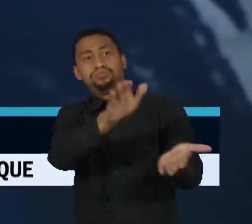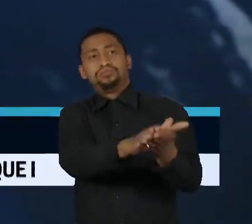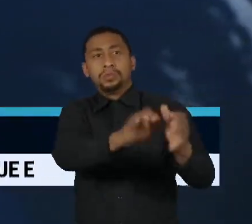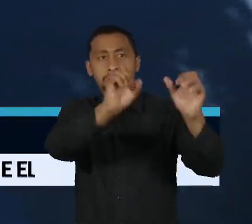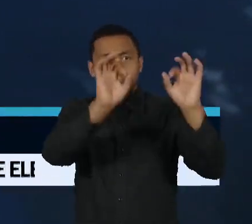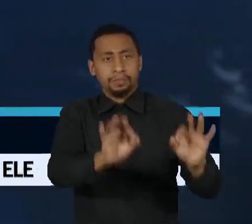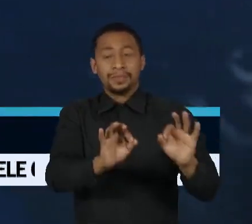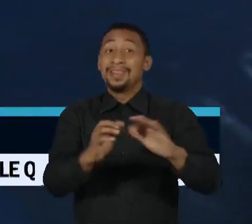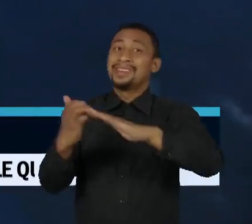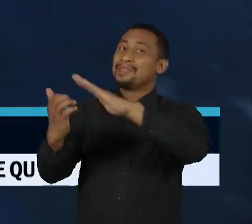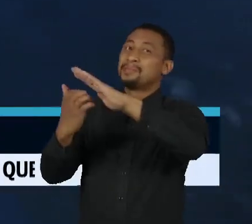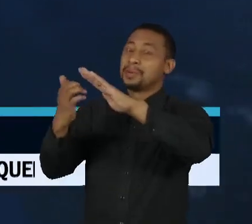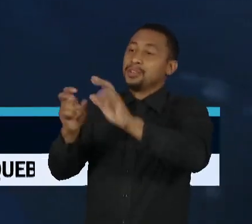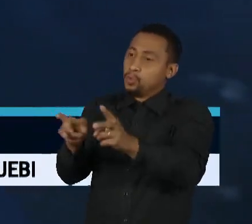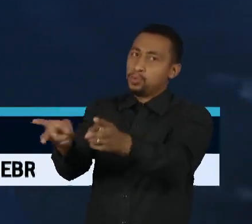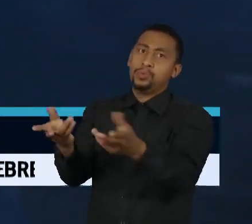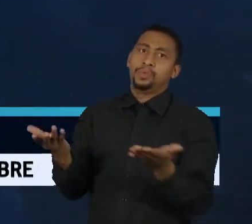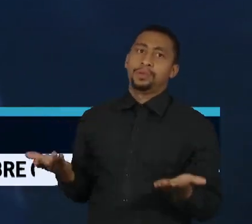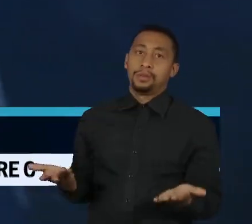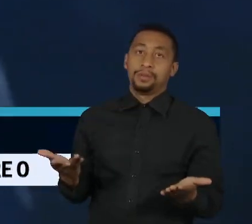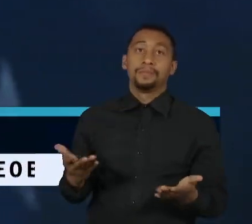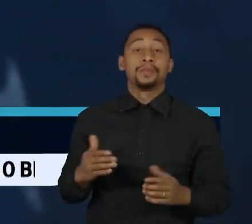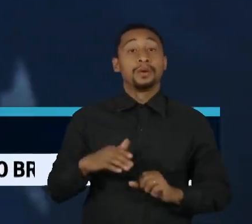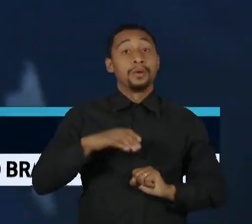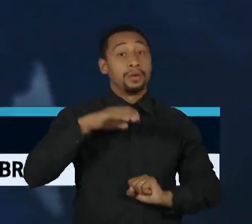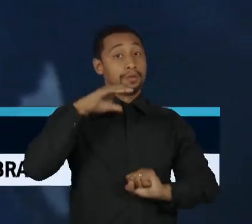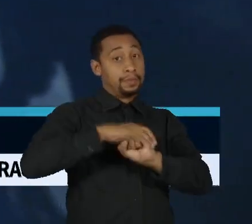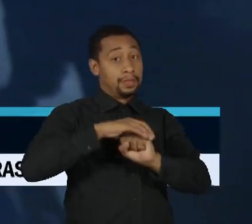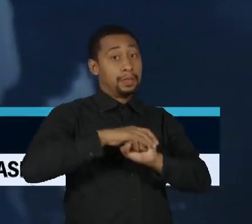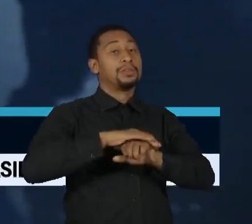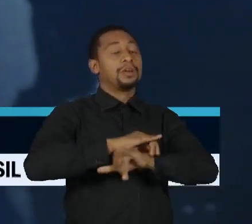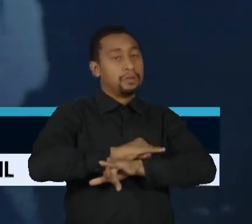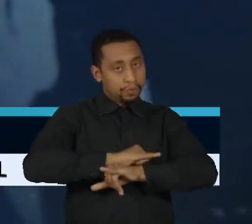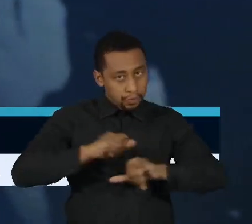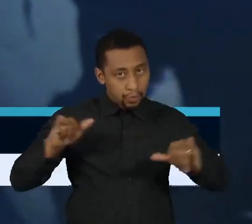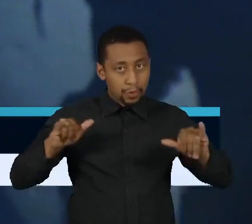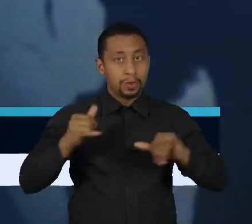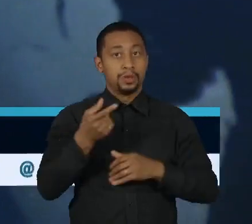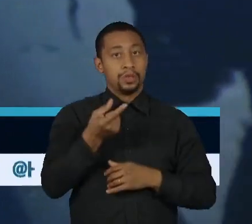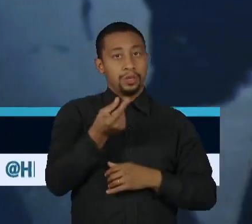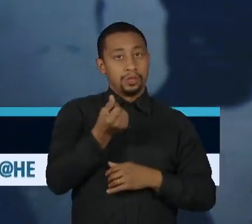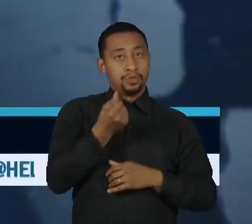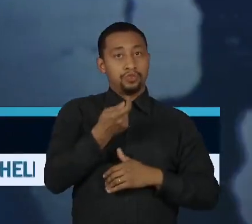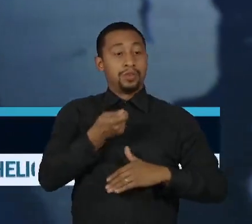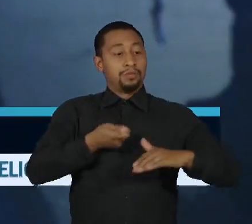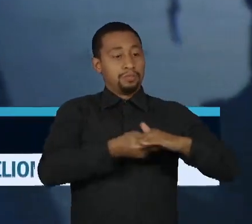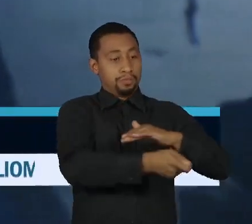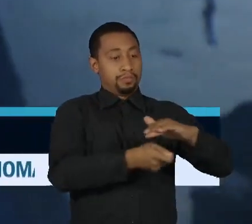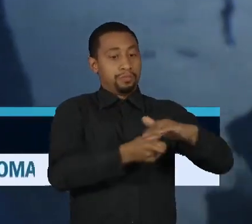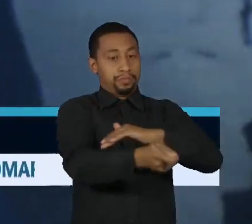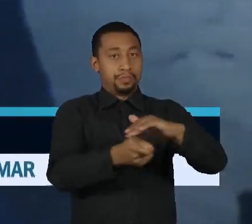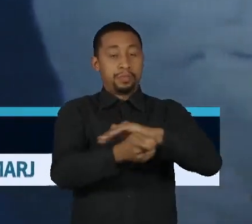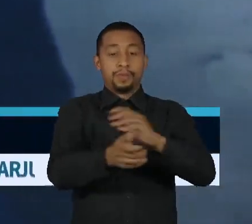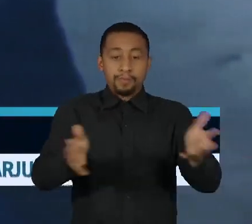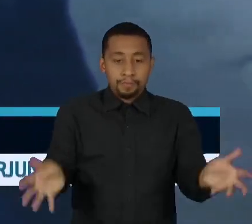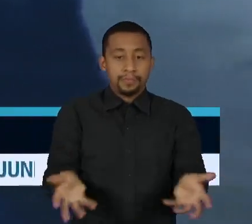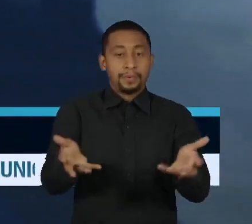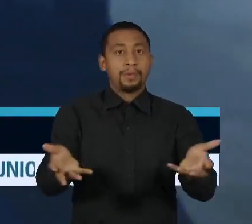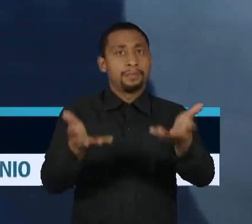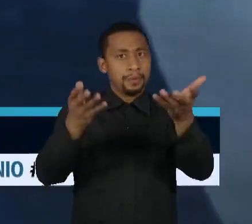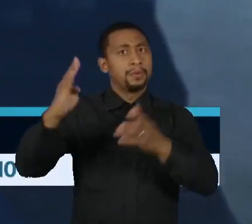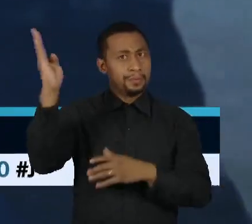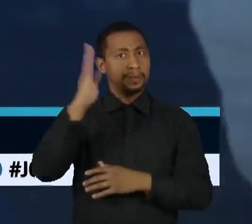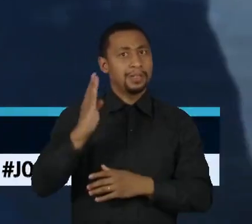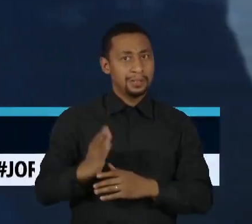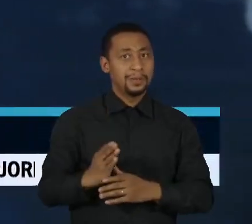Com a economia, o BNDES diz que desembolso de dinheiro pela instituição precede a alta dos investimentos no Brasil. O estudo